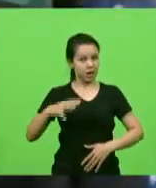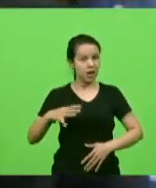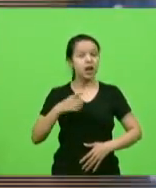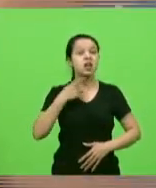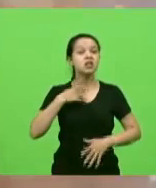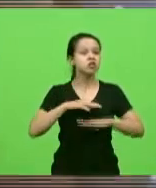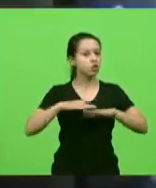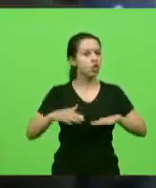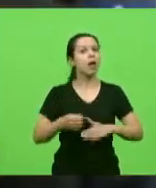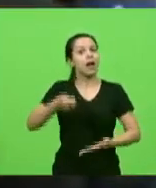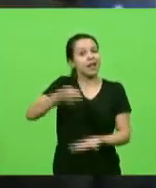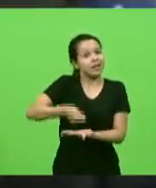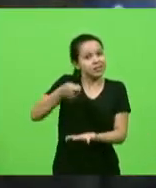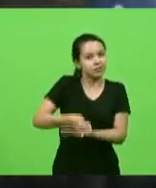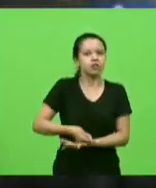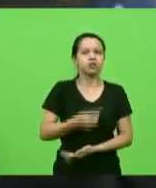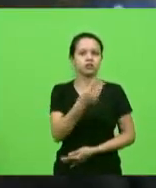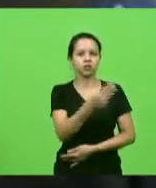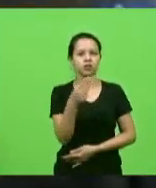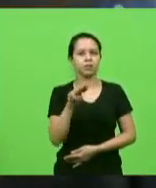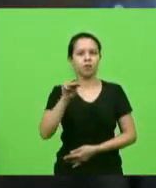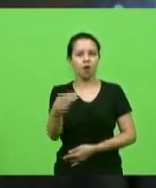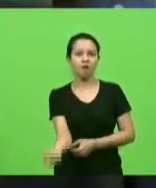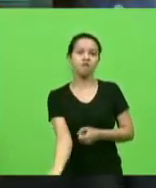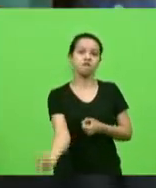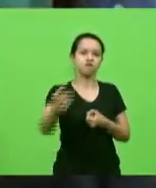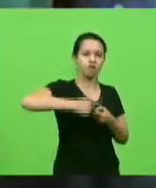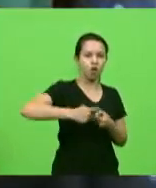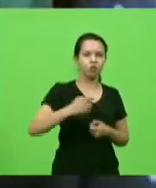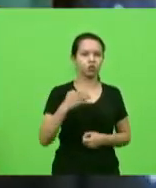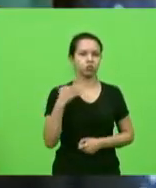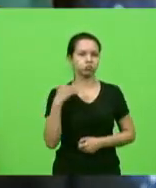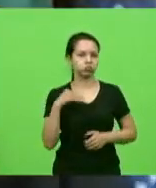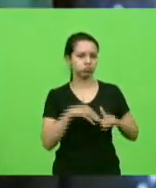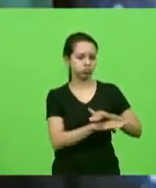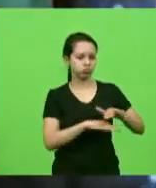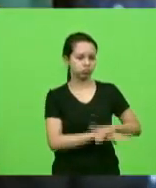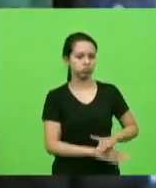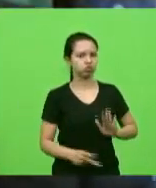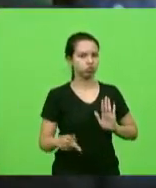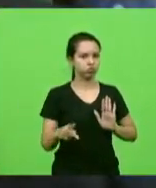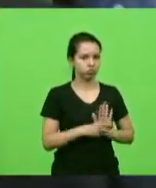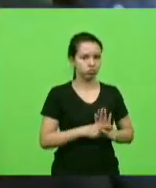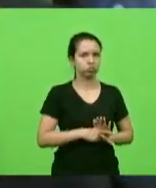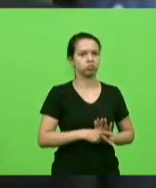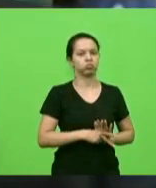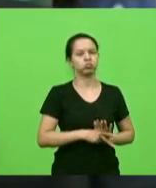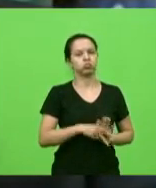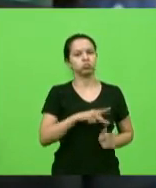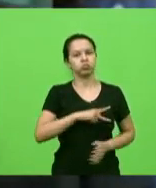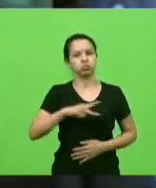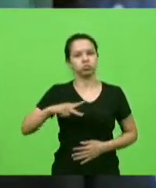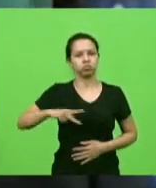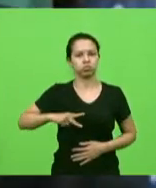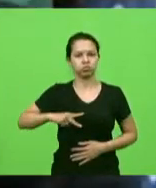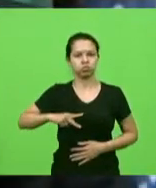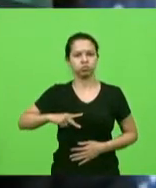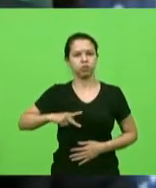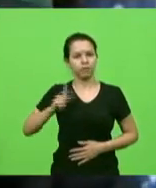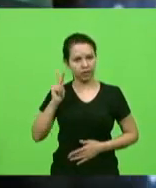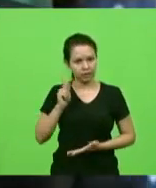33 milhões de votos aos volta aos palcos fechados isso é verdadeiro